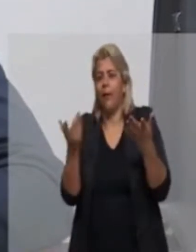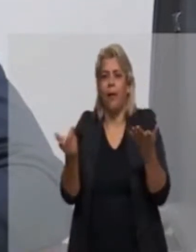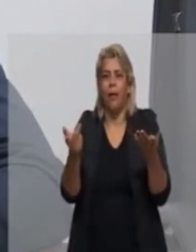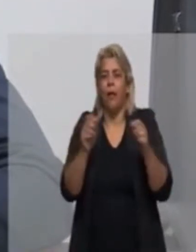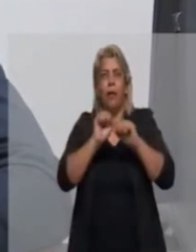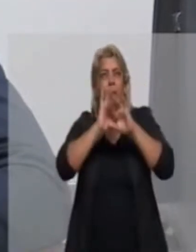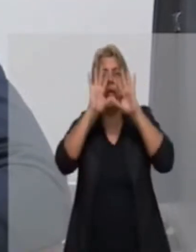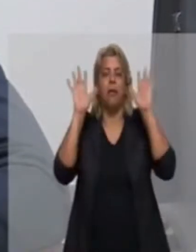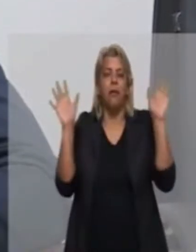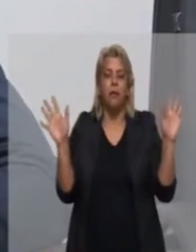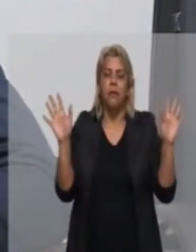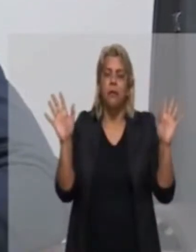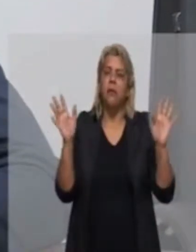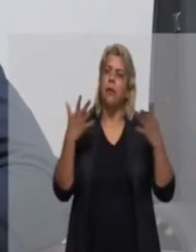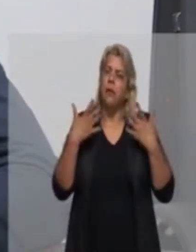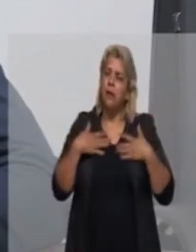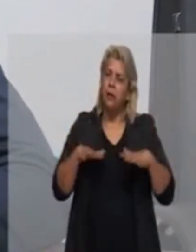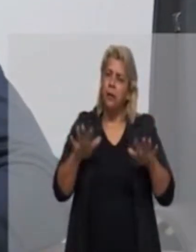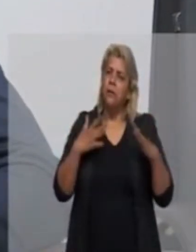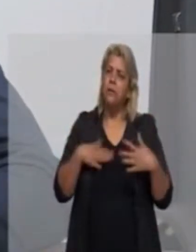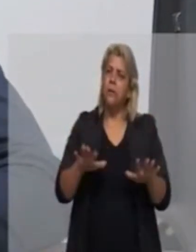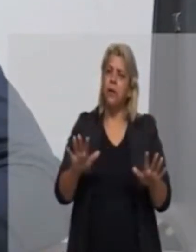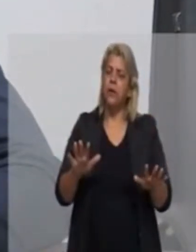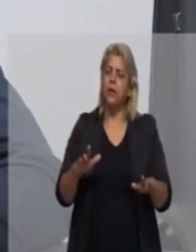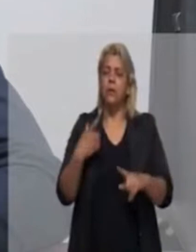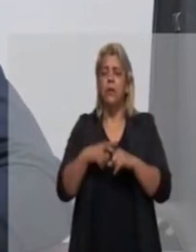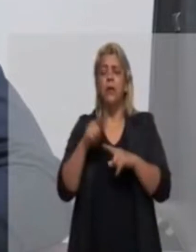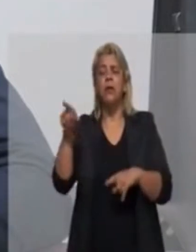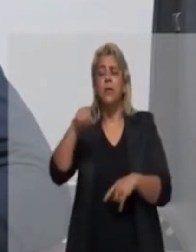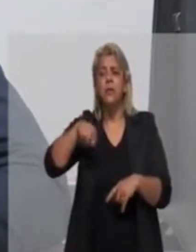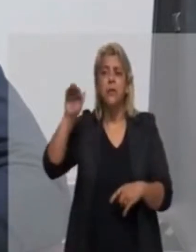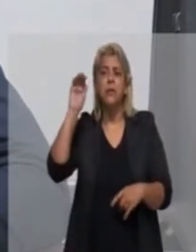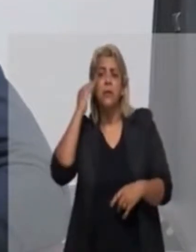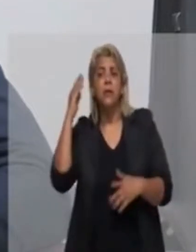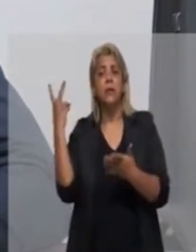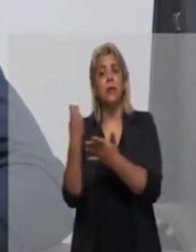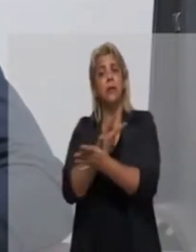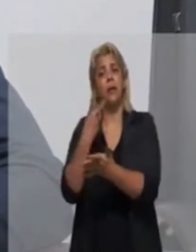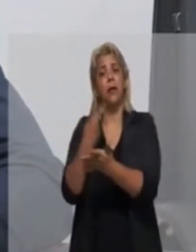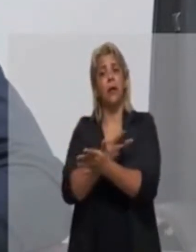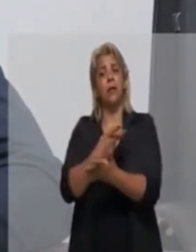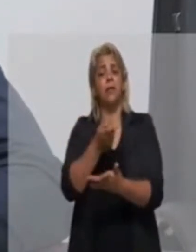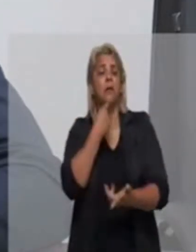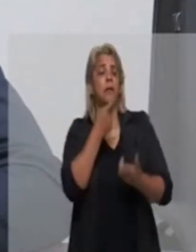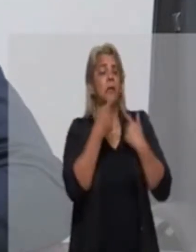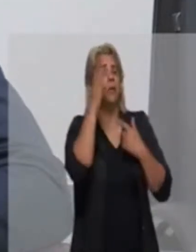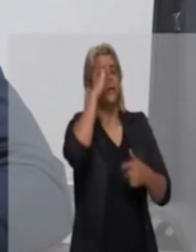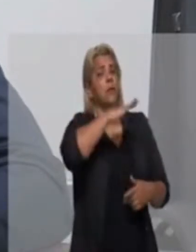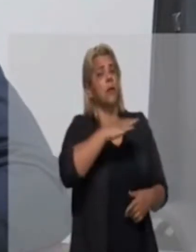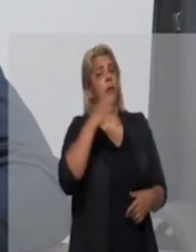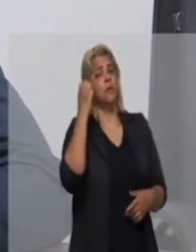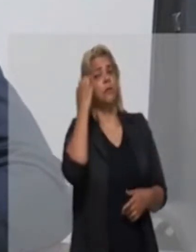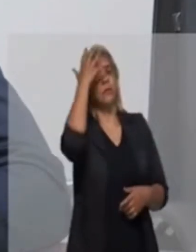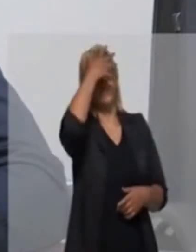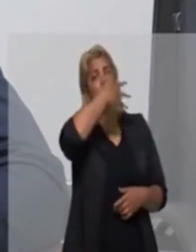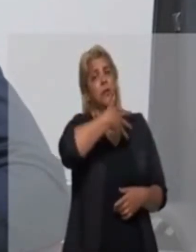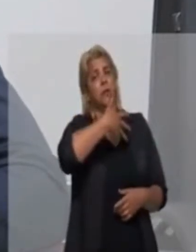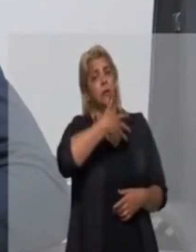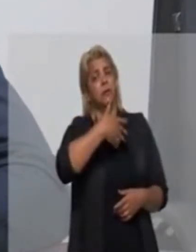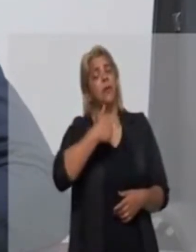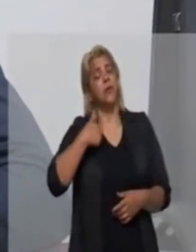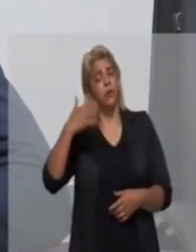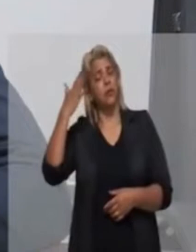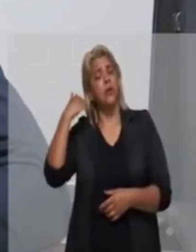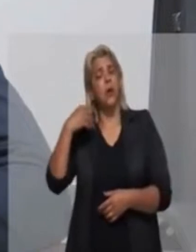para que não entendam errado às vezes também foi dito alguma coisa errada aí os bastidores mas Até onde eu sei